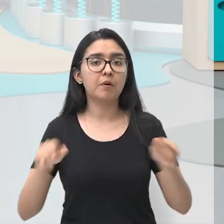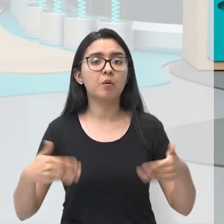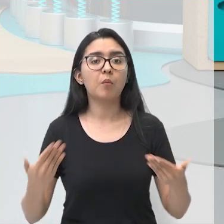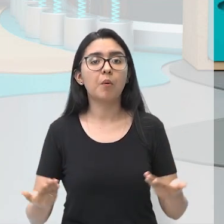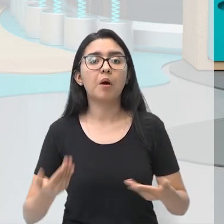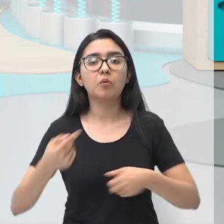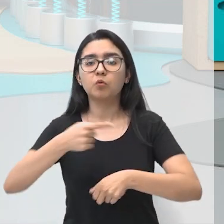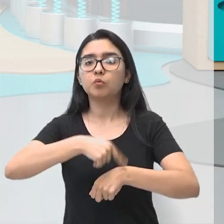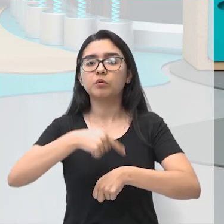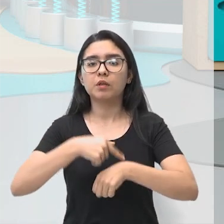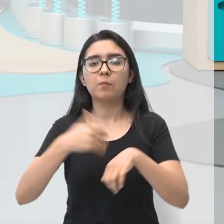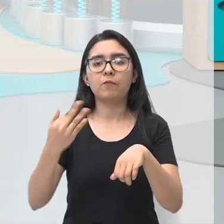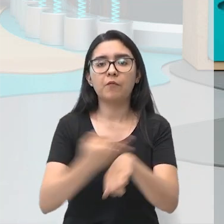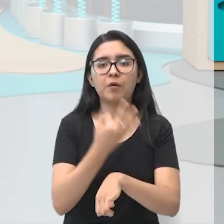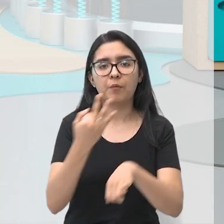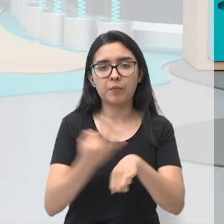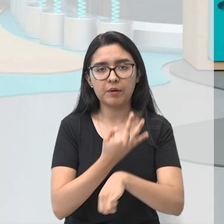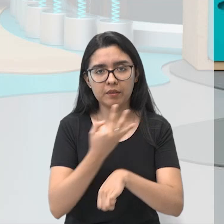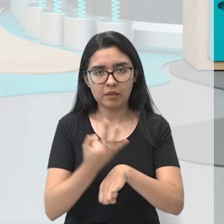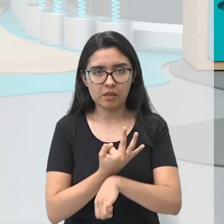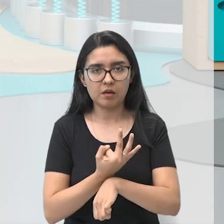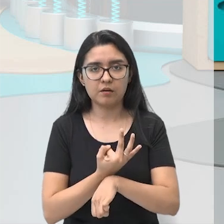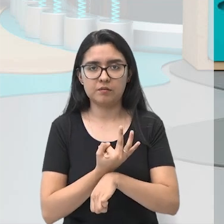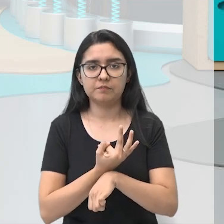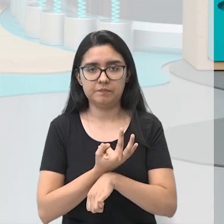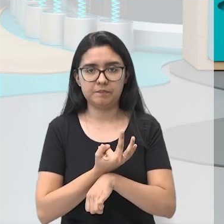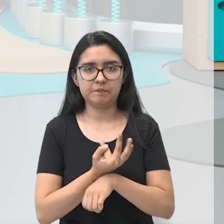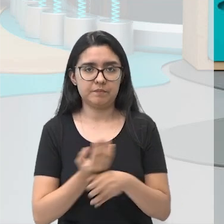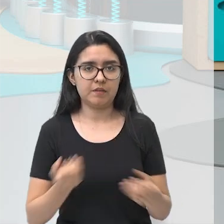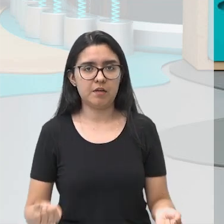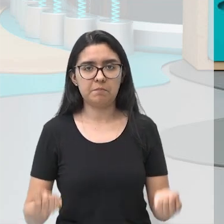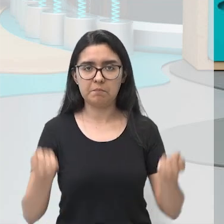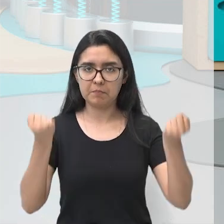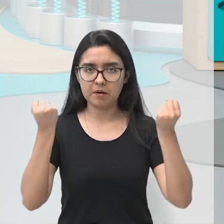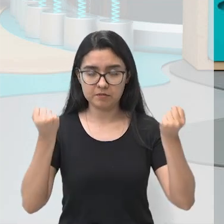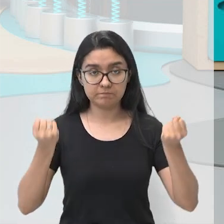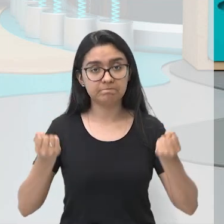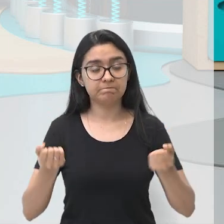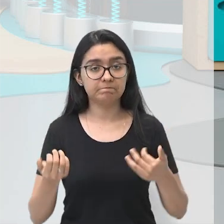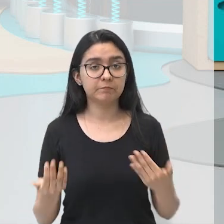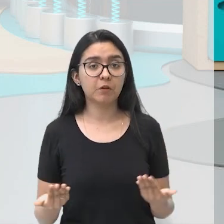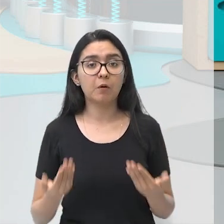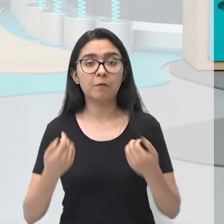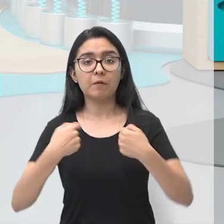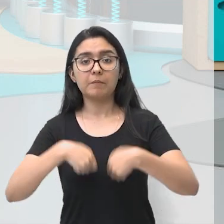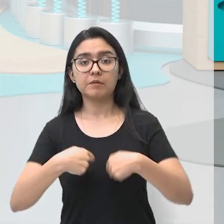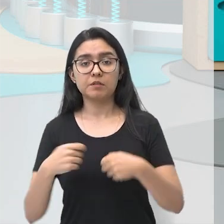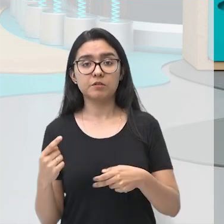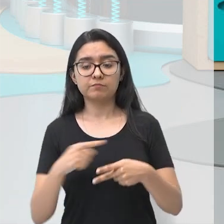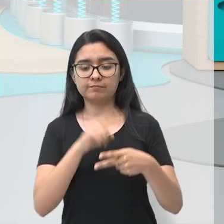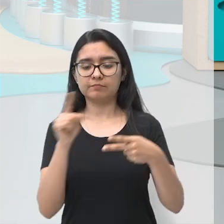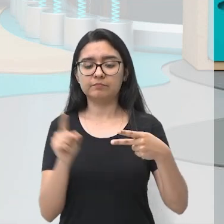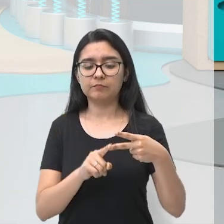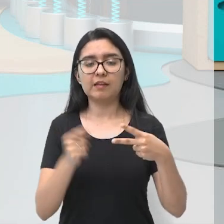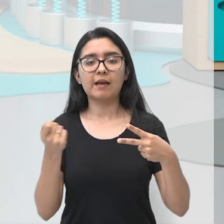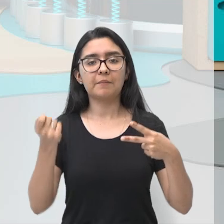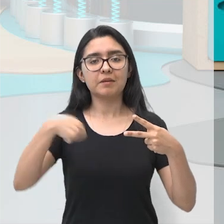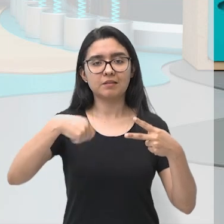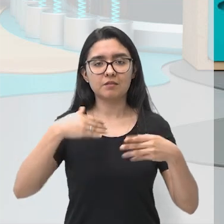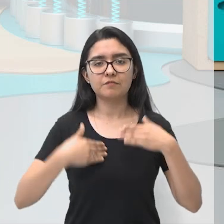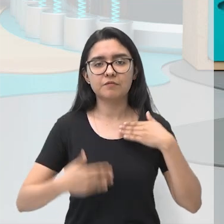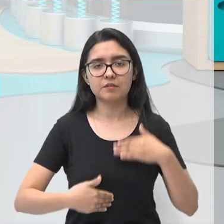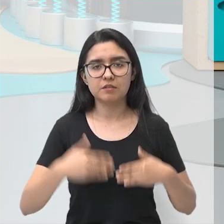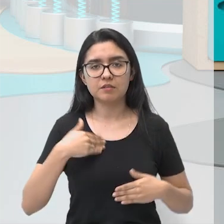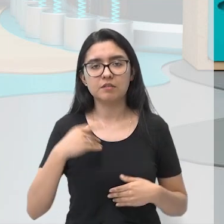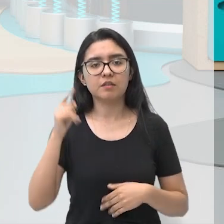eu vou aguentar esse peso? Quanto tempo eu vou suportar ali aquela carga? Para isso eu vou precisar de outra capacidade física bem trabalhada,